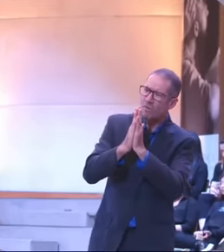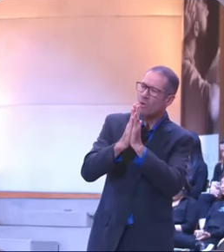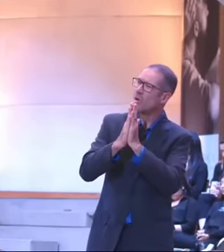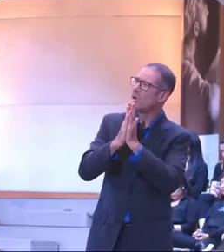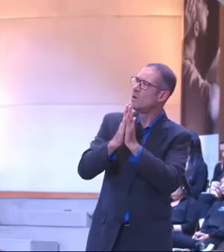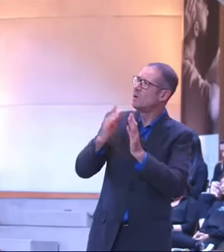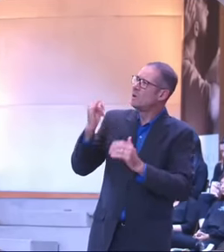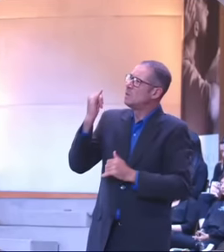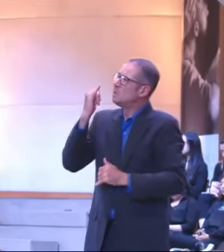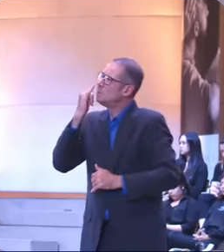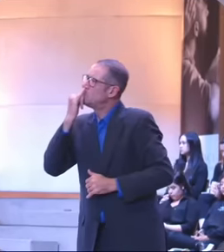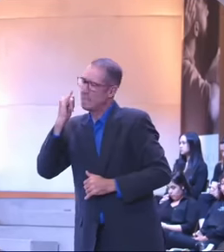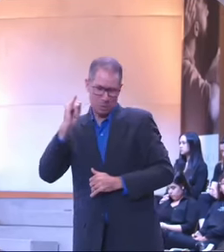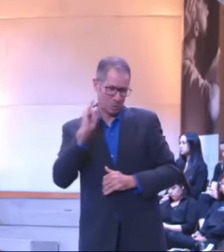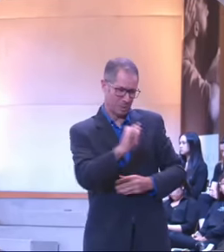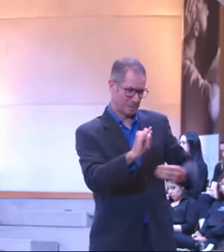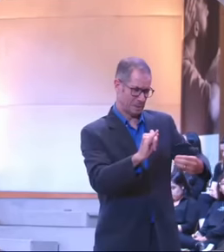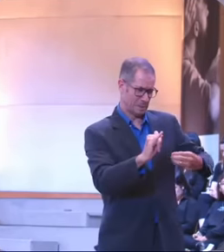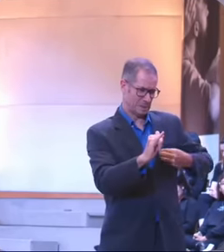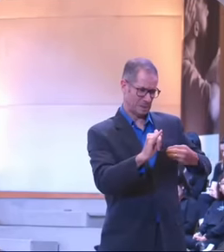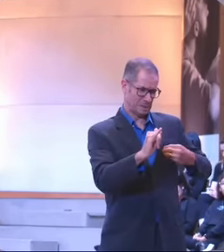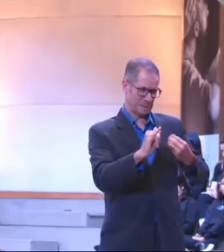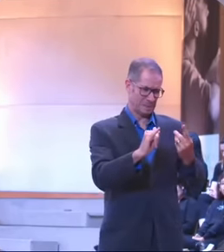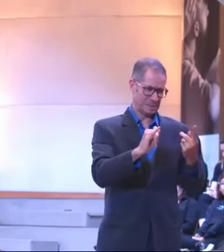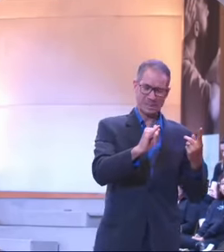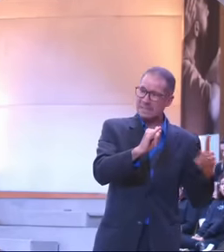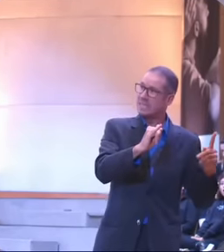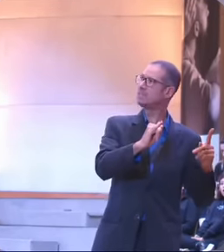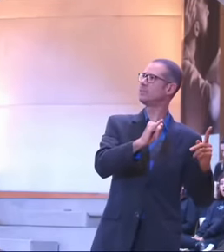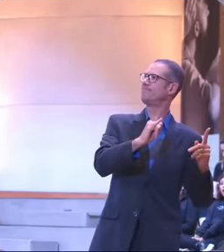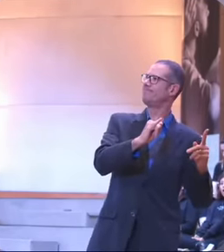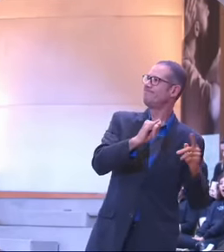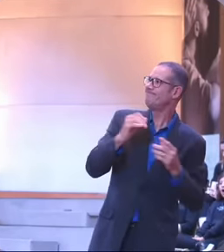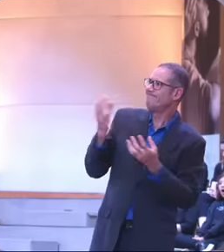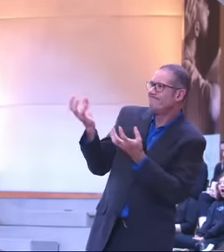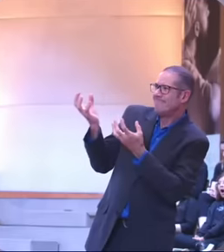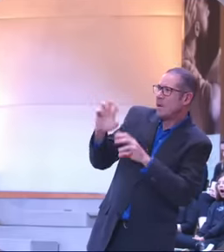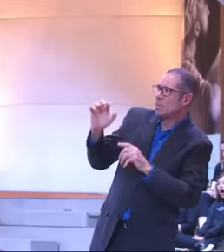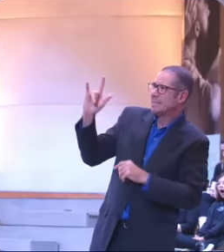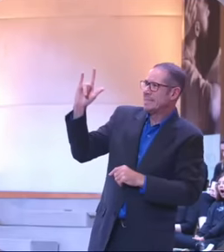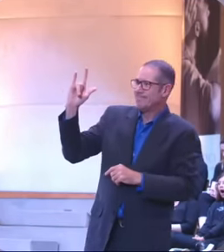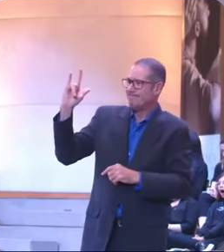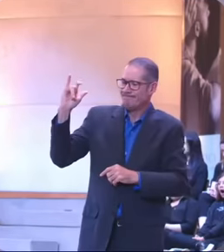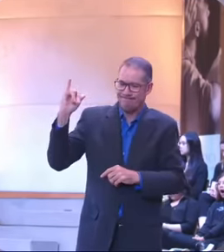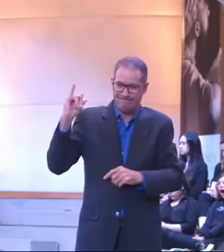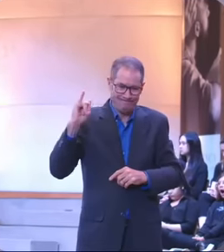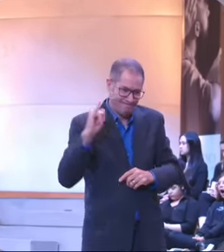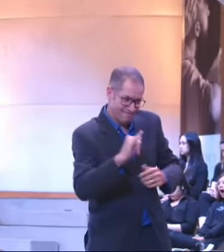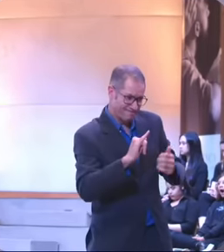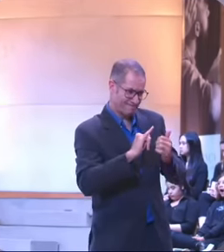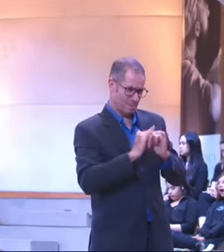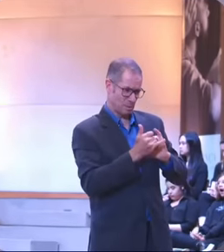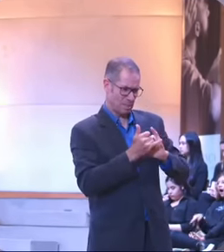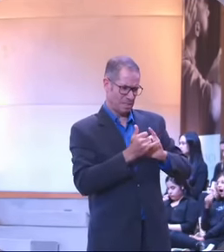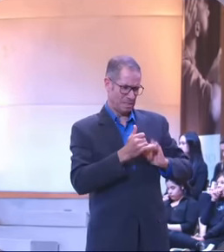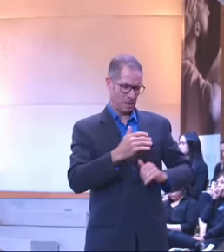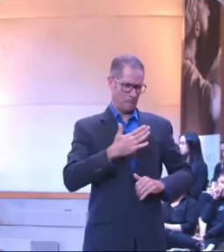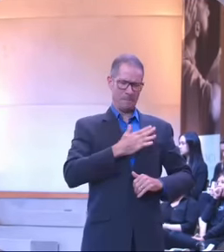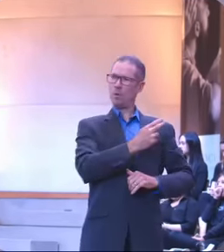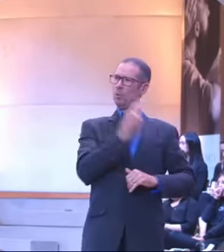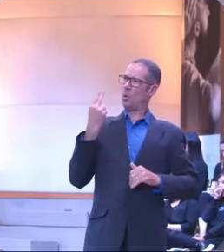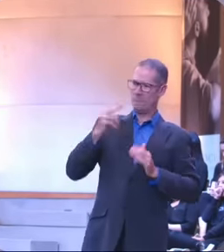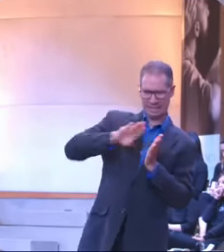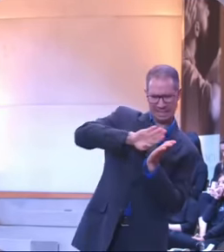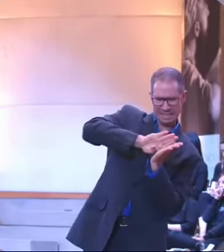o pecado deles. Porém, se não quiseres perdoar, então tira o meu nome do teu